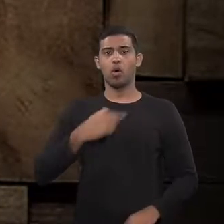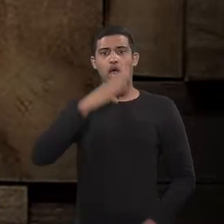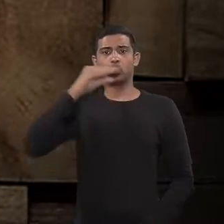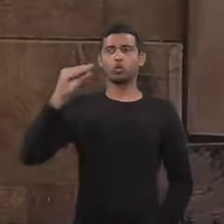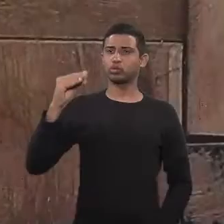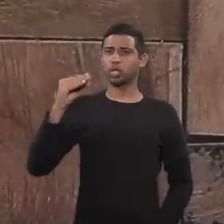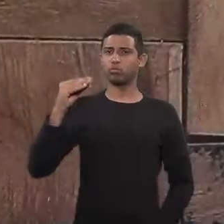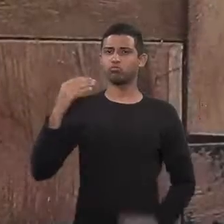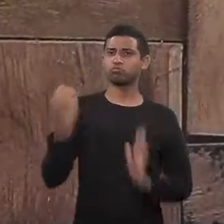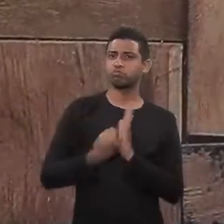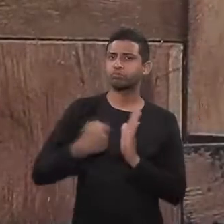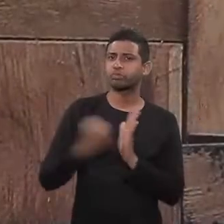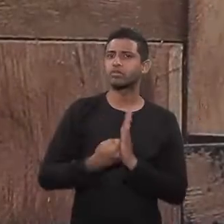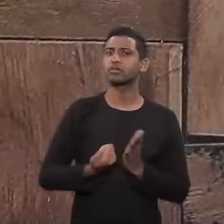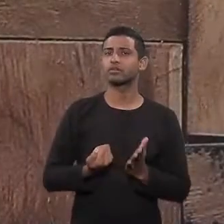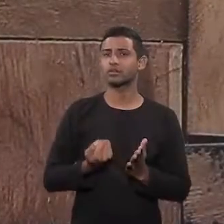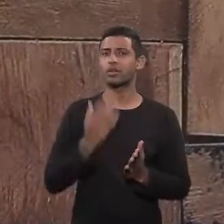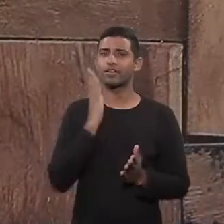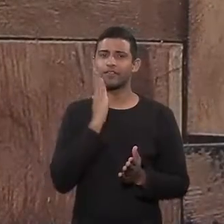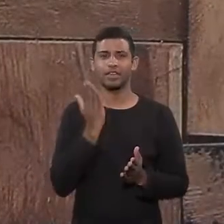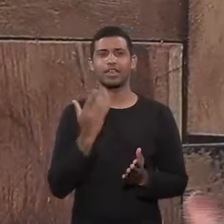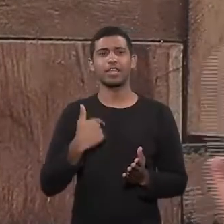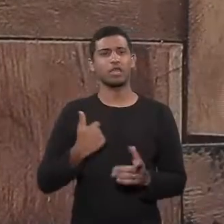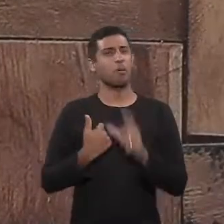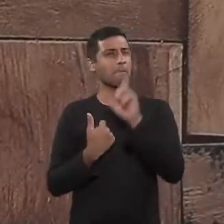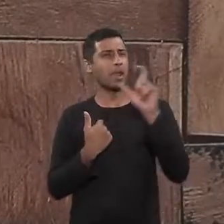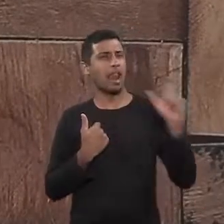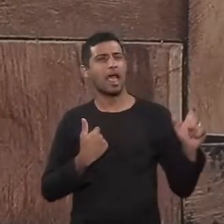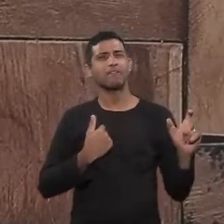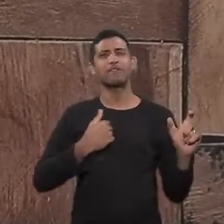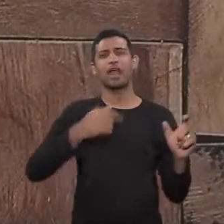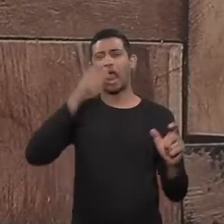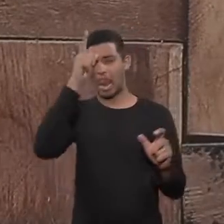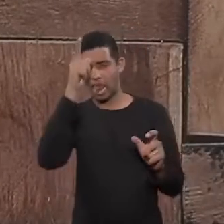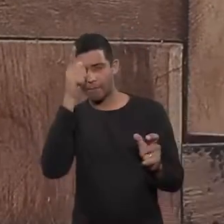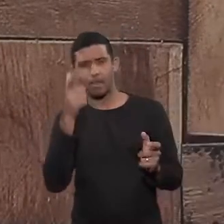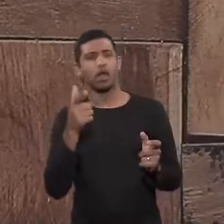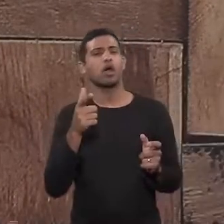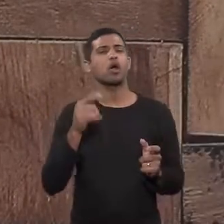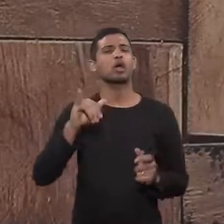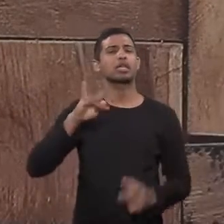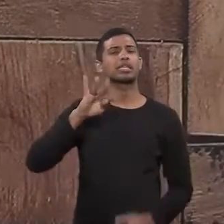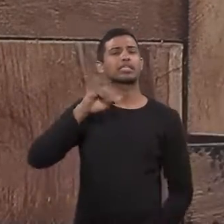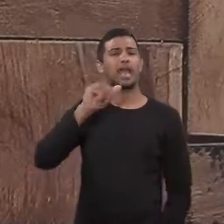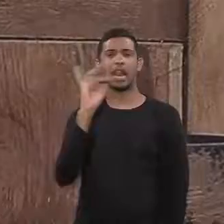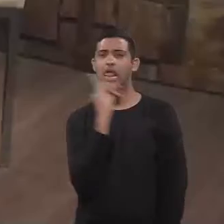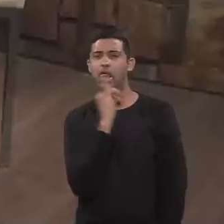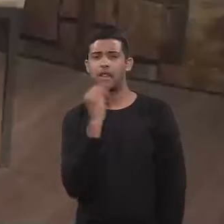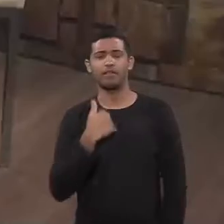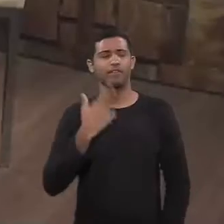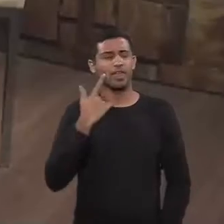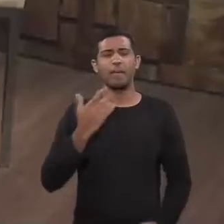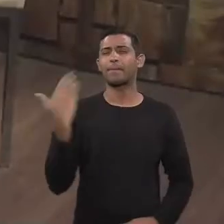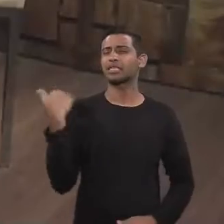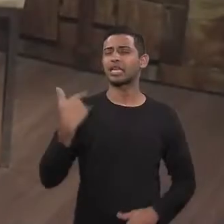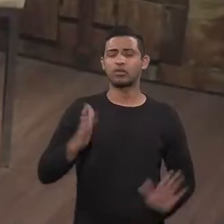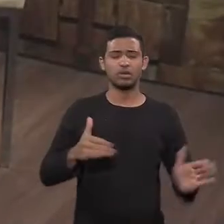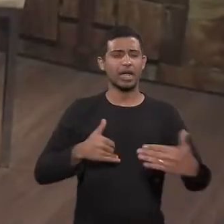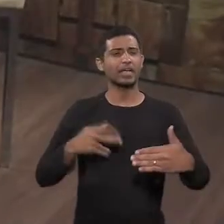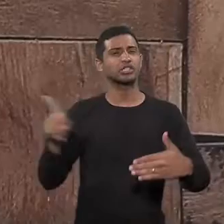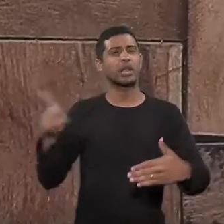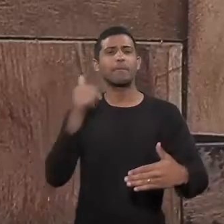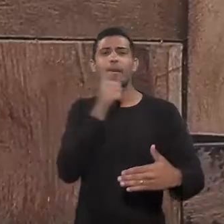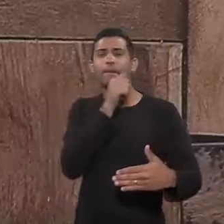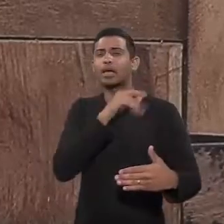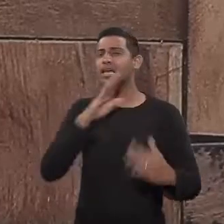adulta já. Então, assim, eu sabia termos em alemão, em italiano. Esses dias eu peguei as coisas, assim, numa caixa que estava na casa